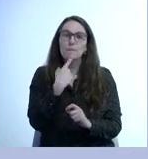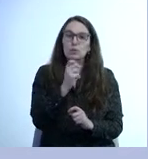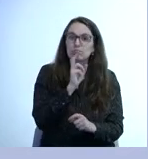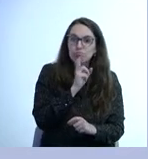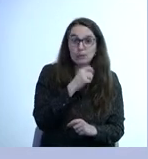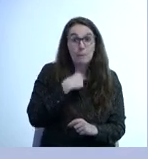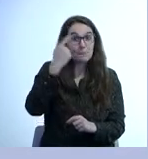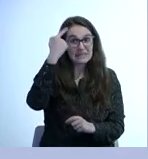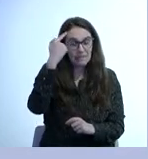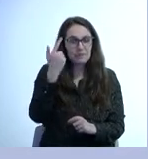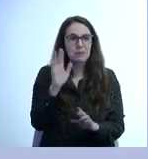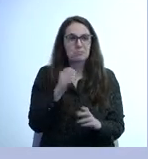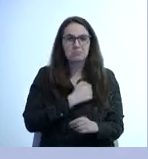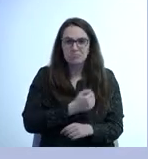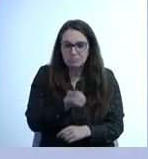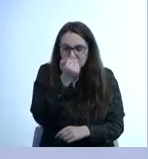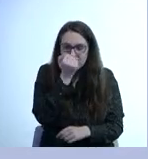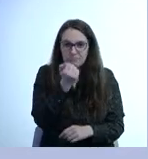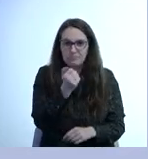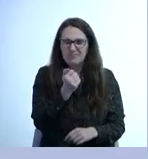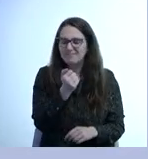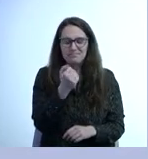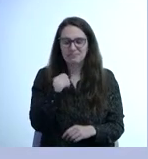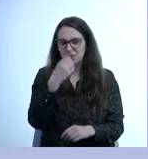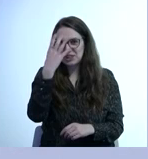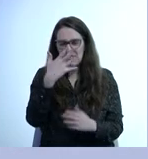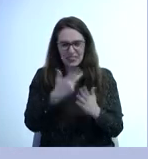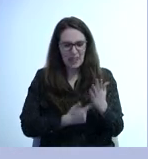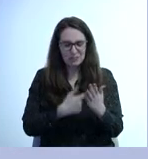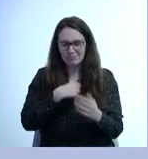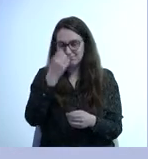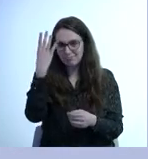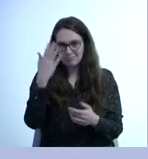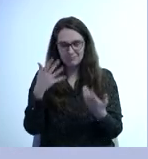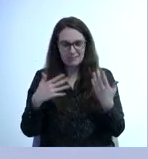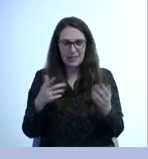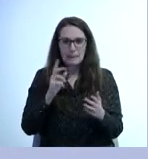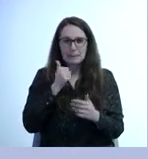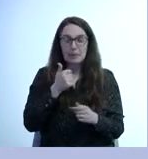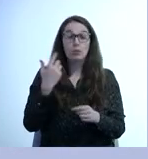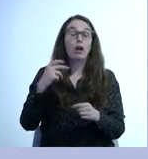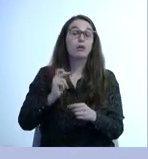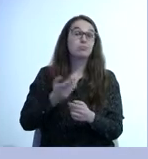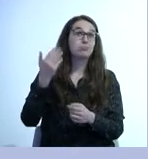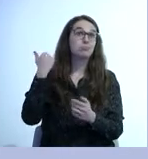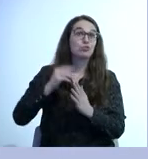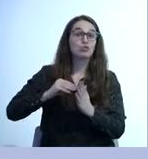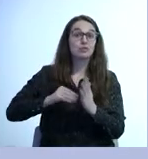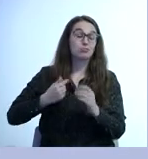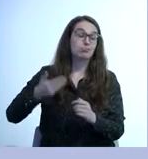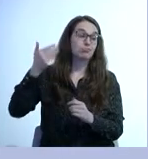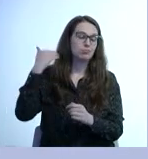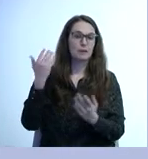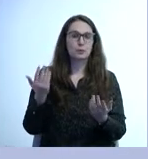já... Confesso que me tinha esquecido do texto, já não me lembrava bem do texto, tinha esquecido, já há uma data de anos, de uma